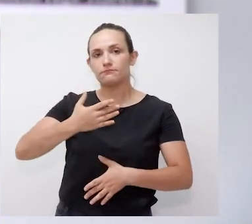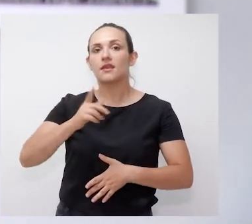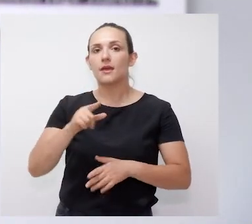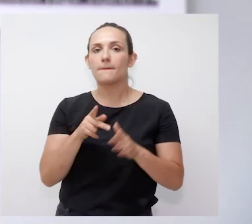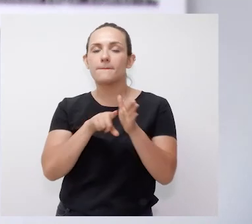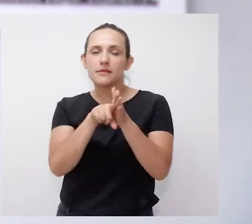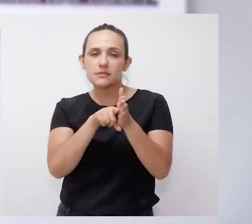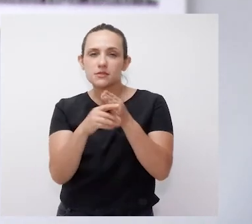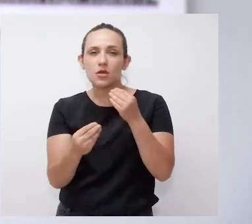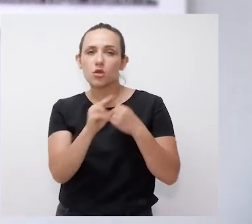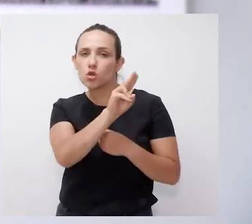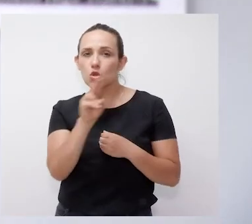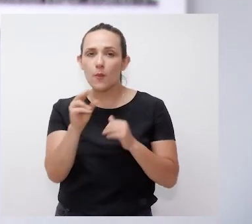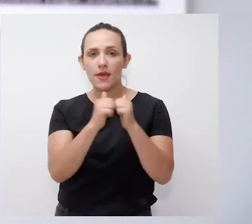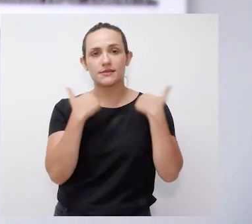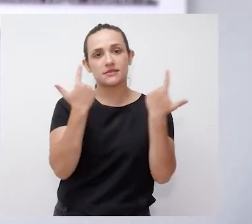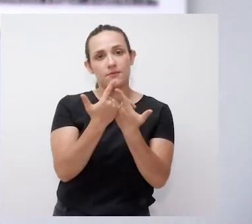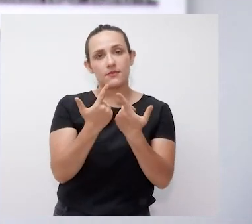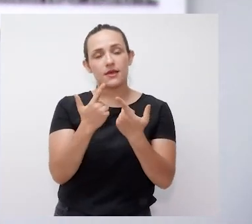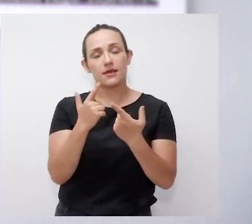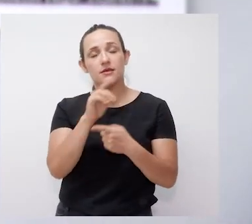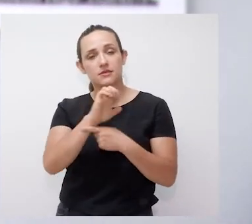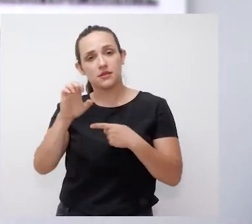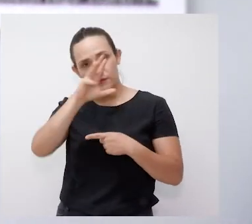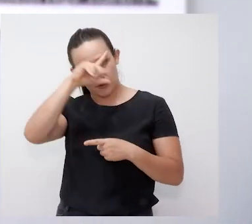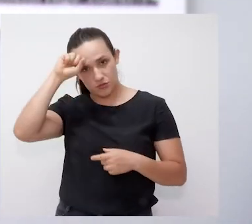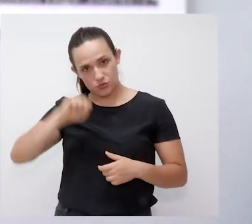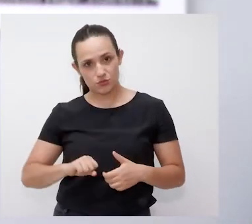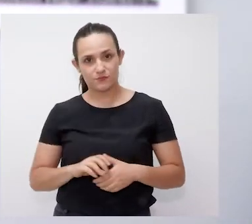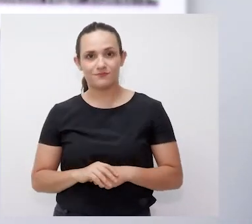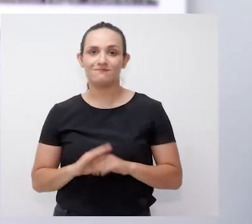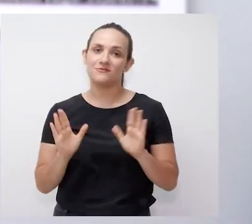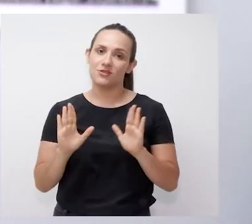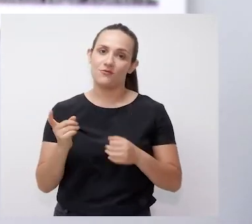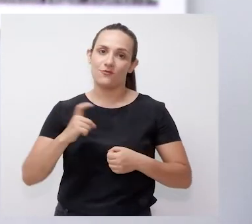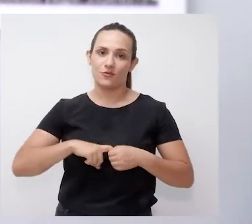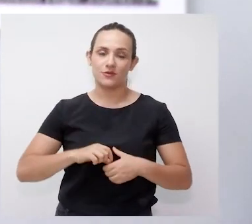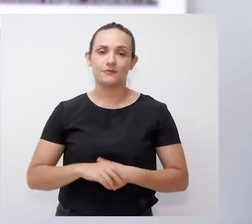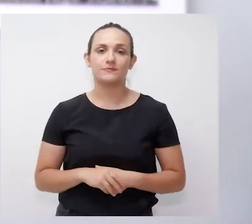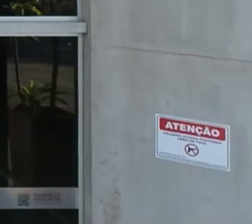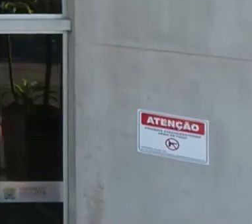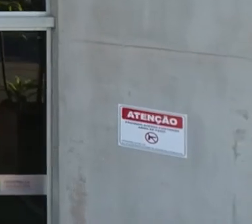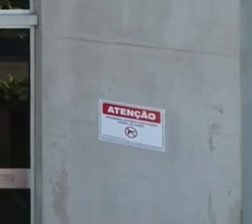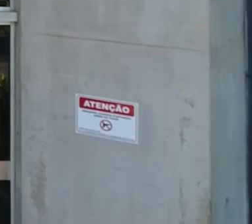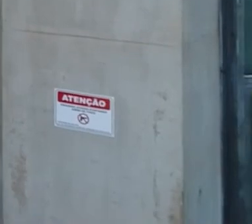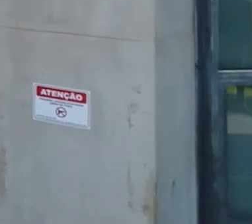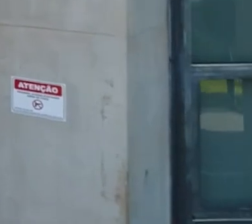Basta pesquisar por Assembleia Legislativa de Mato Grosso do Sul. Até a próxima edição.